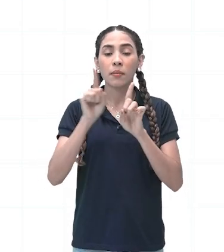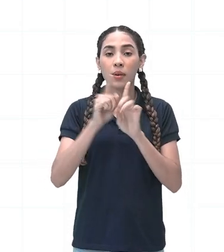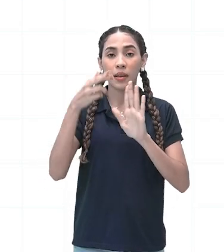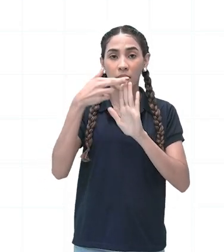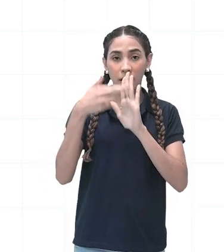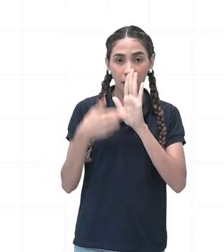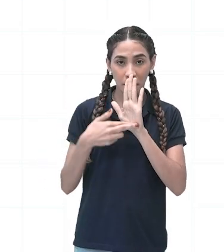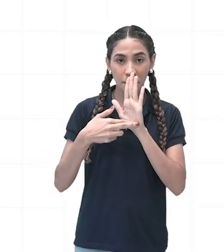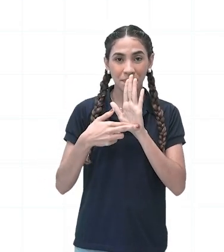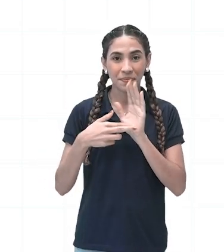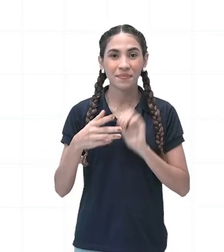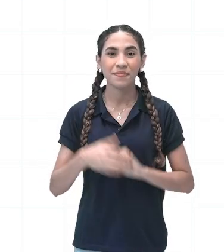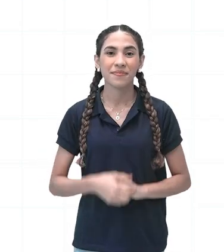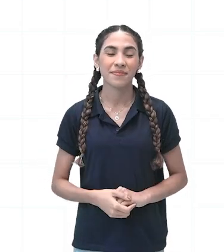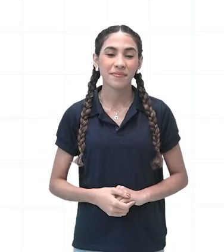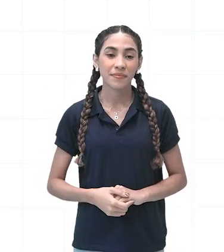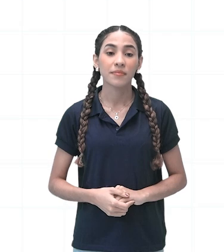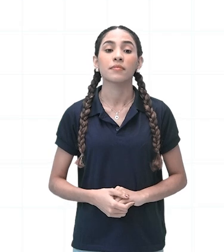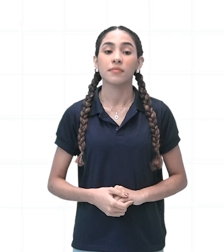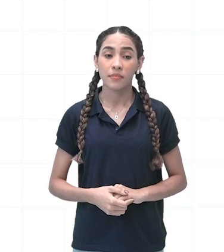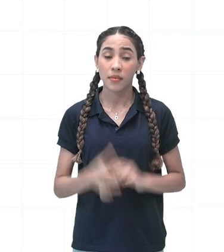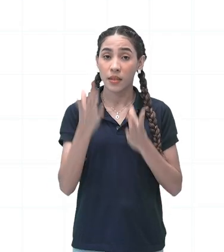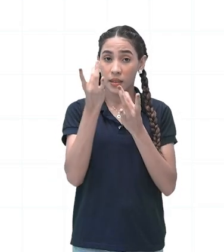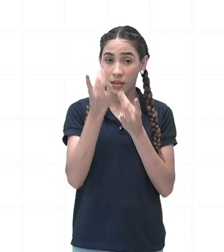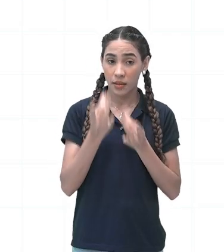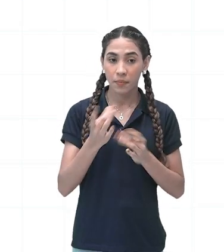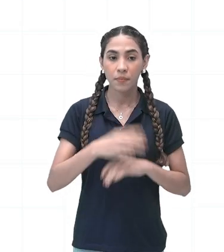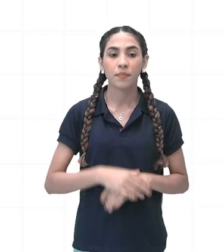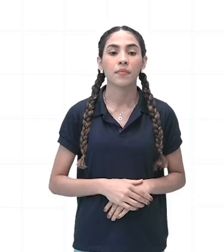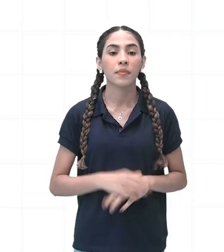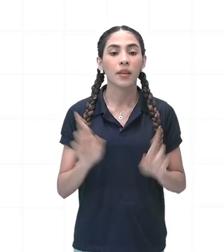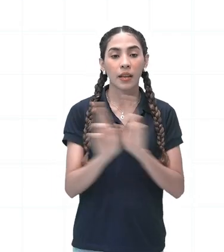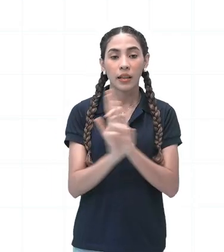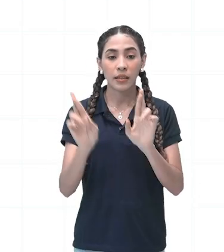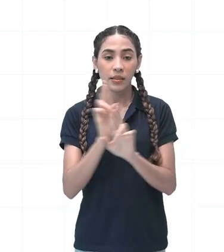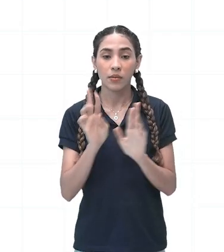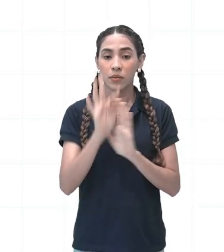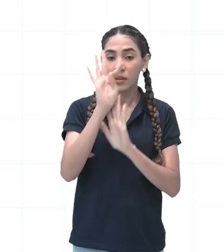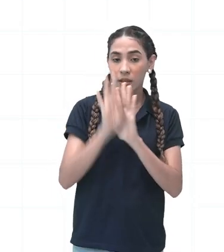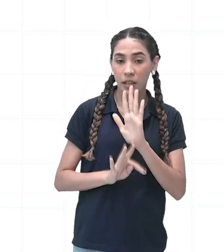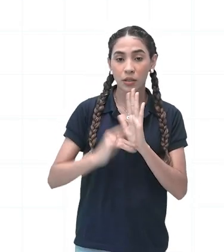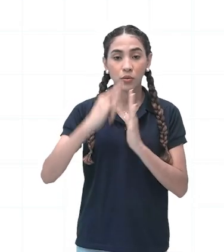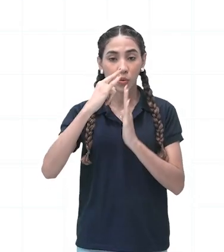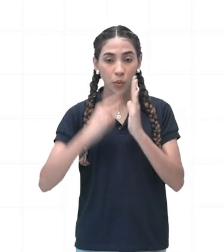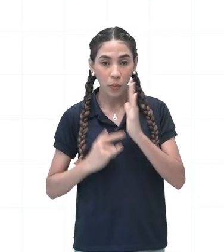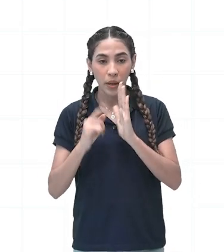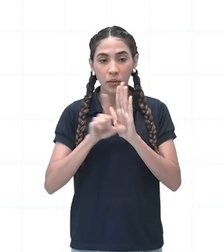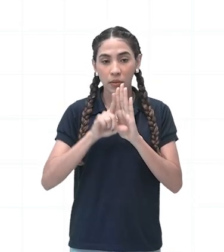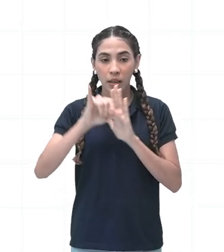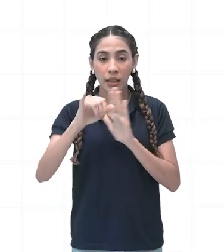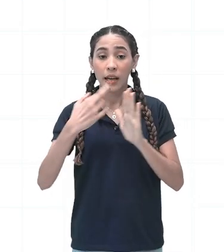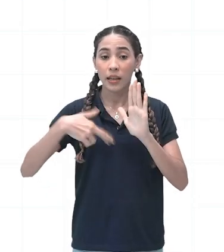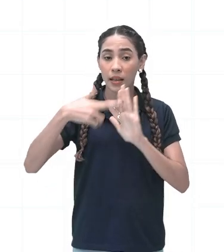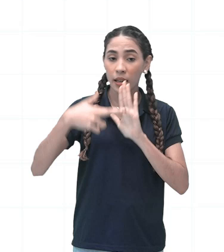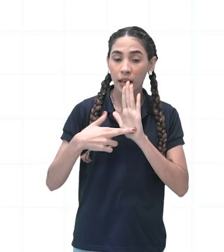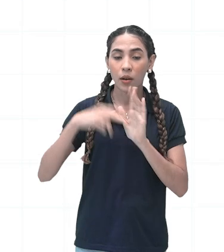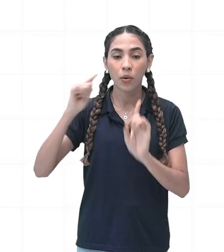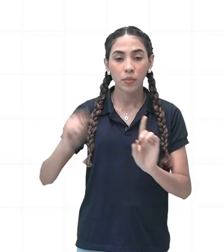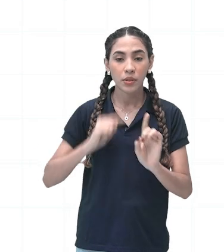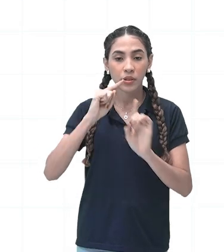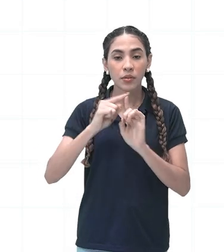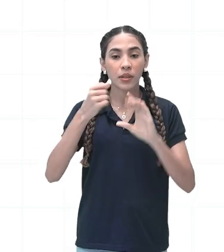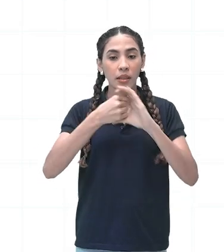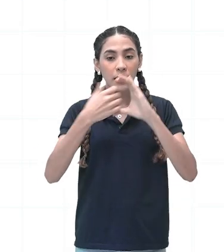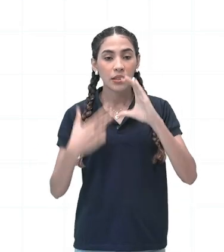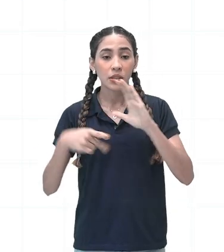e normativos. Como detalhamento, relação entre textos e documentos legais e normativos,